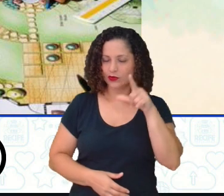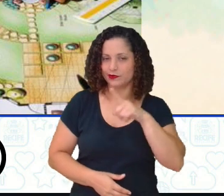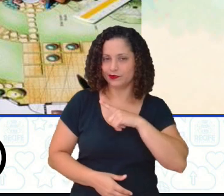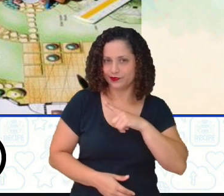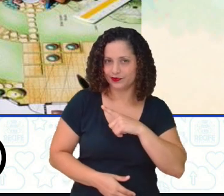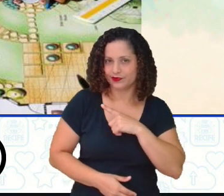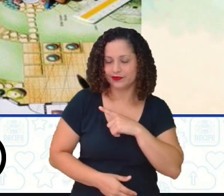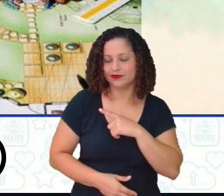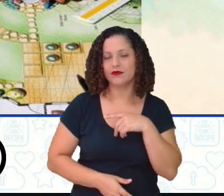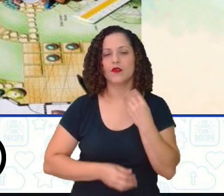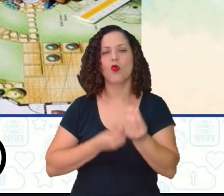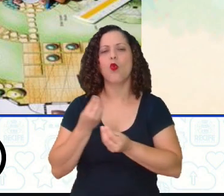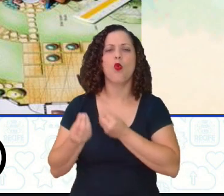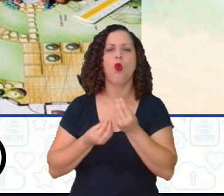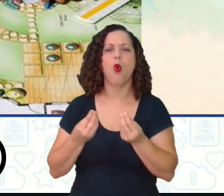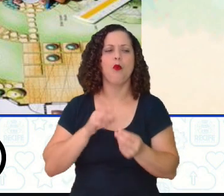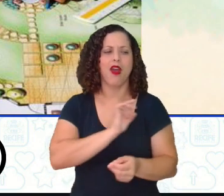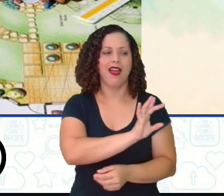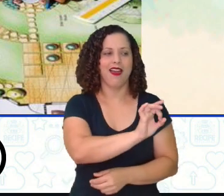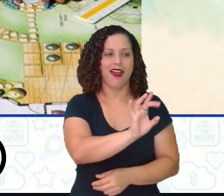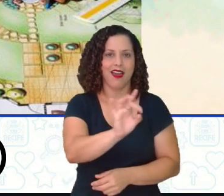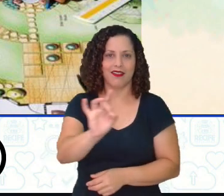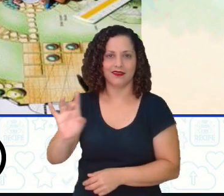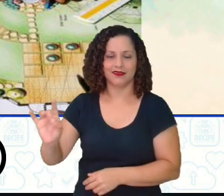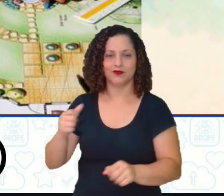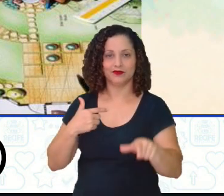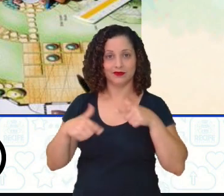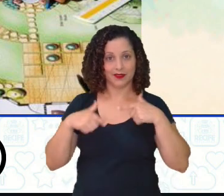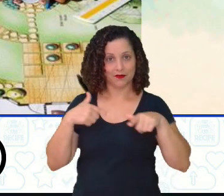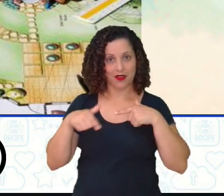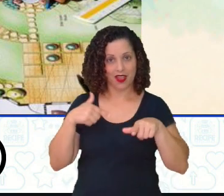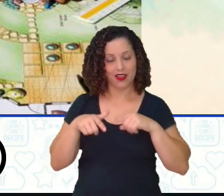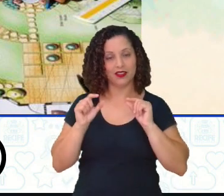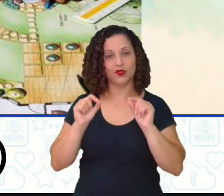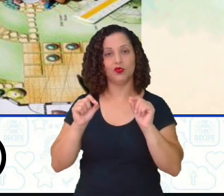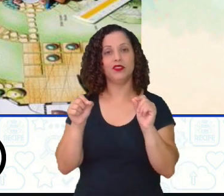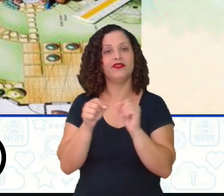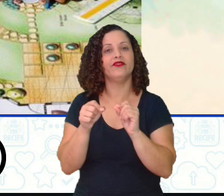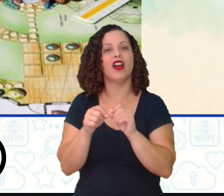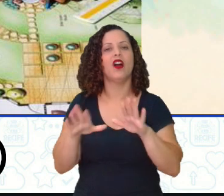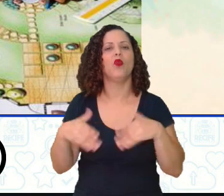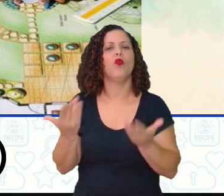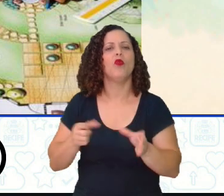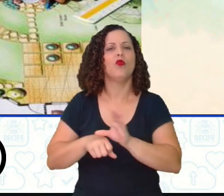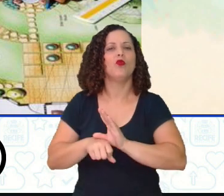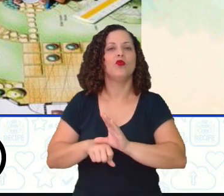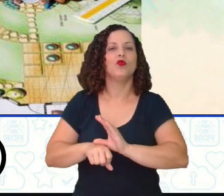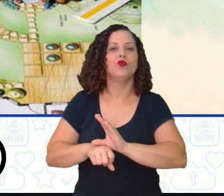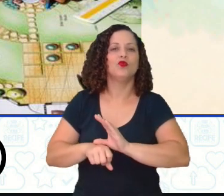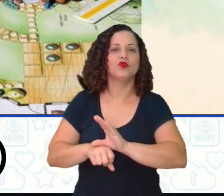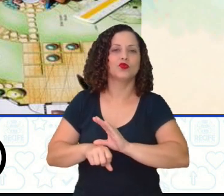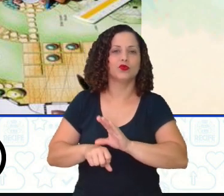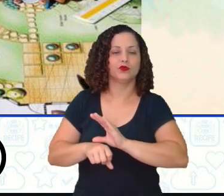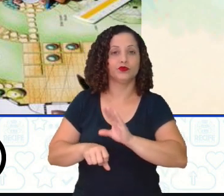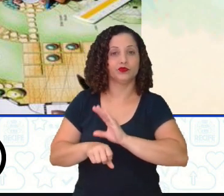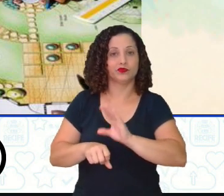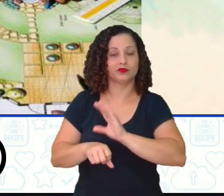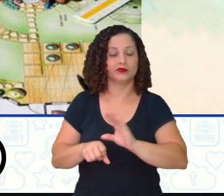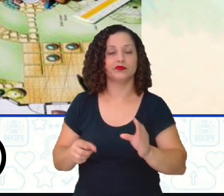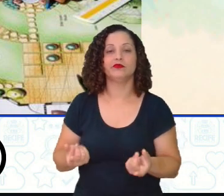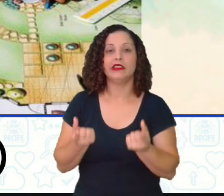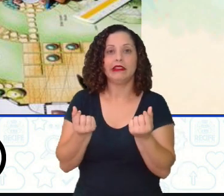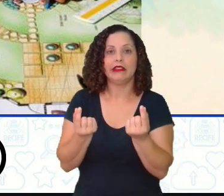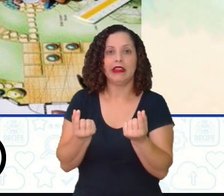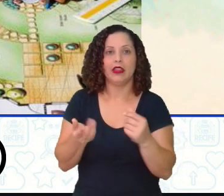saber como é que eles trabalham, o que é que eles fazem, né, que curso eles fazem? Como é que eles ganham